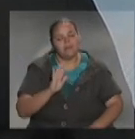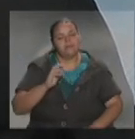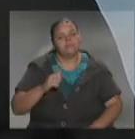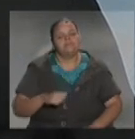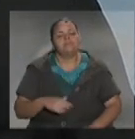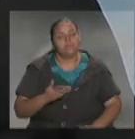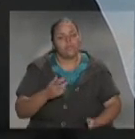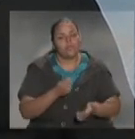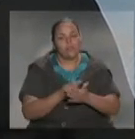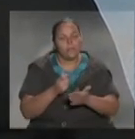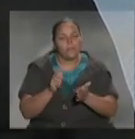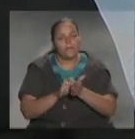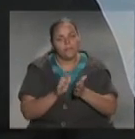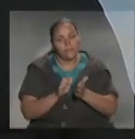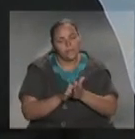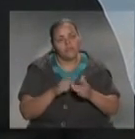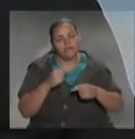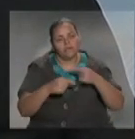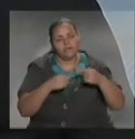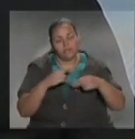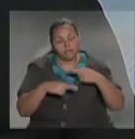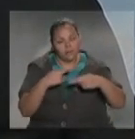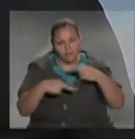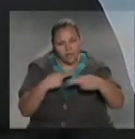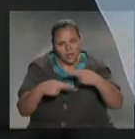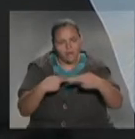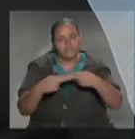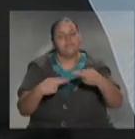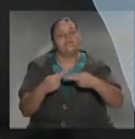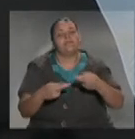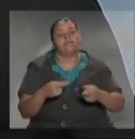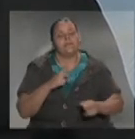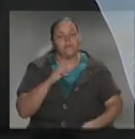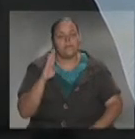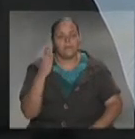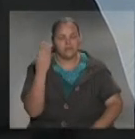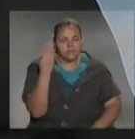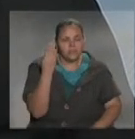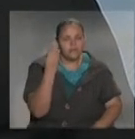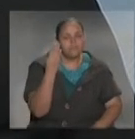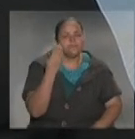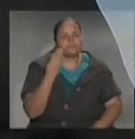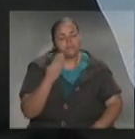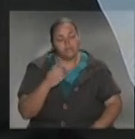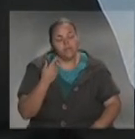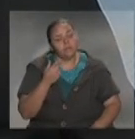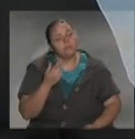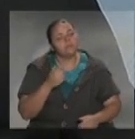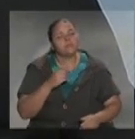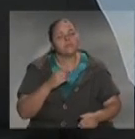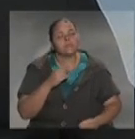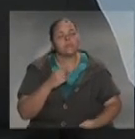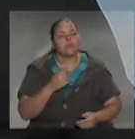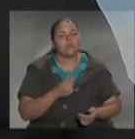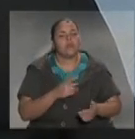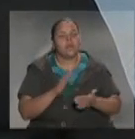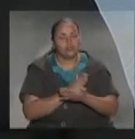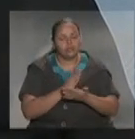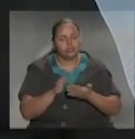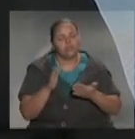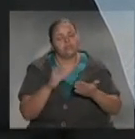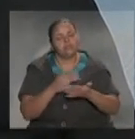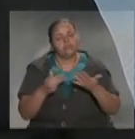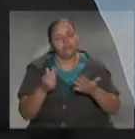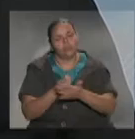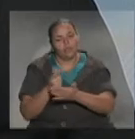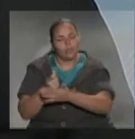papéis recicláveis, né, feitos de madeira de reflorestamento. Então, até dentro também da compra de